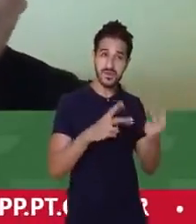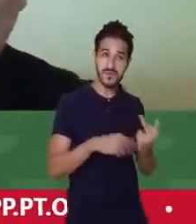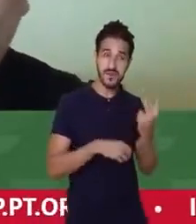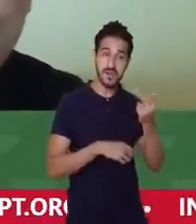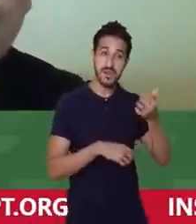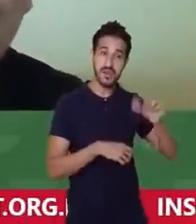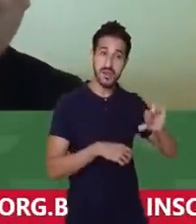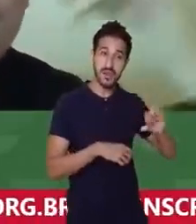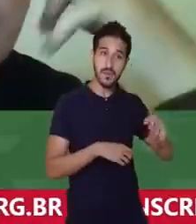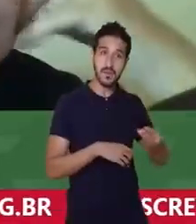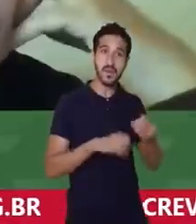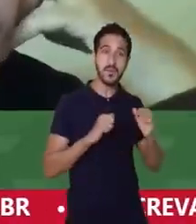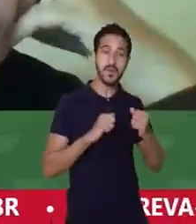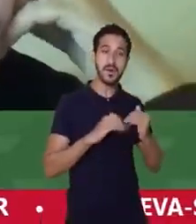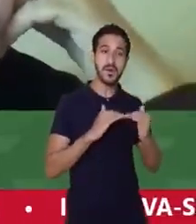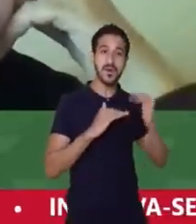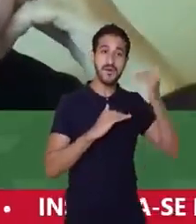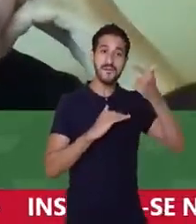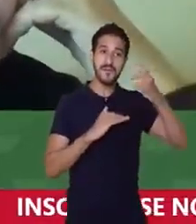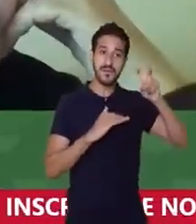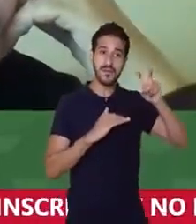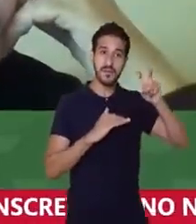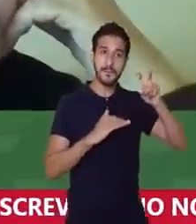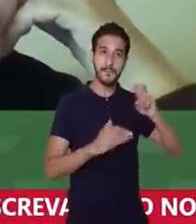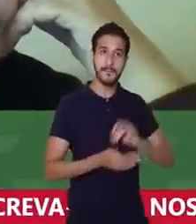os 19 pode virar 25, viu?